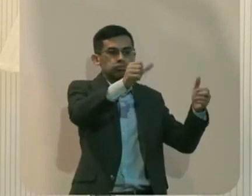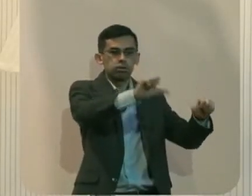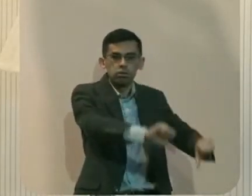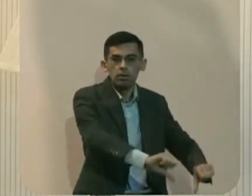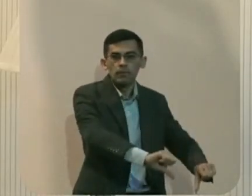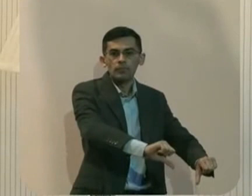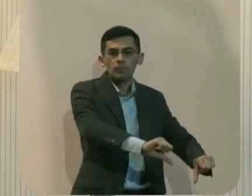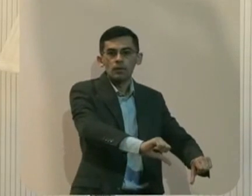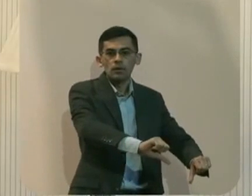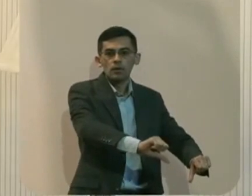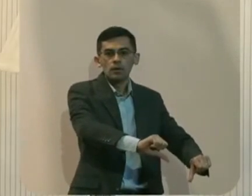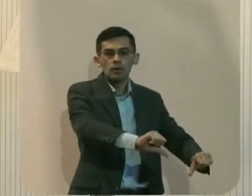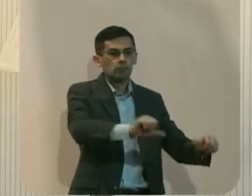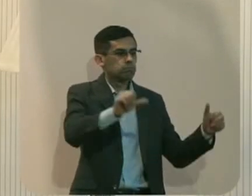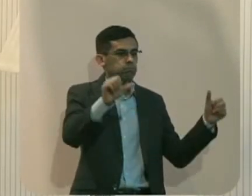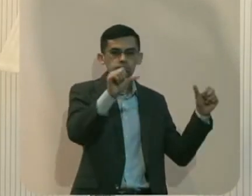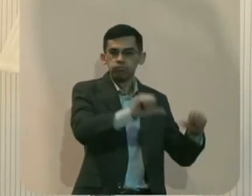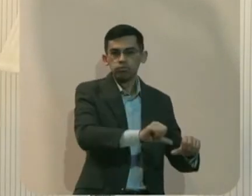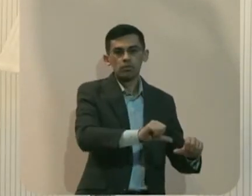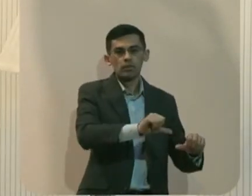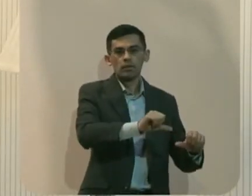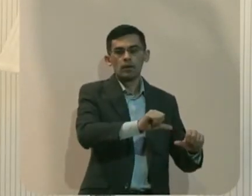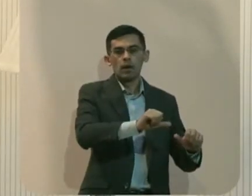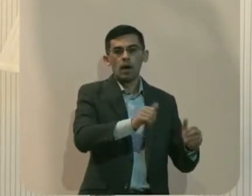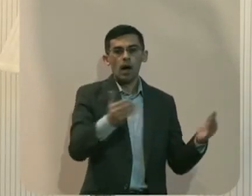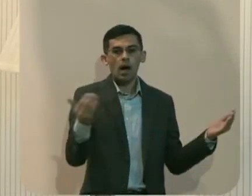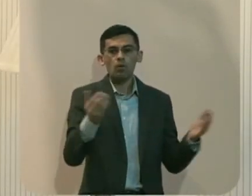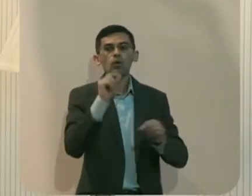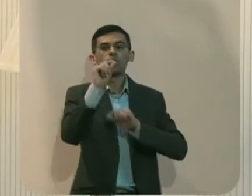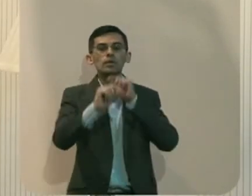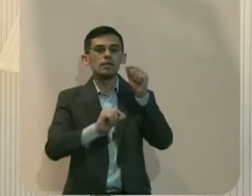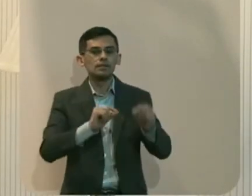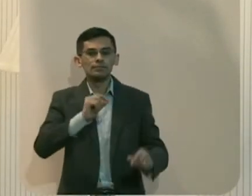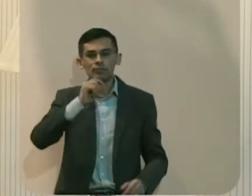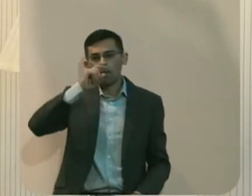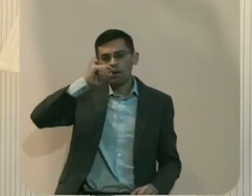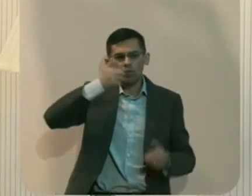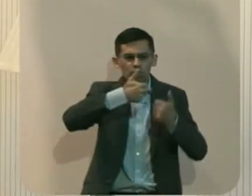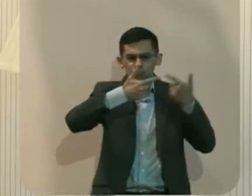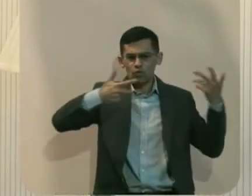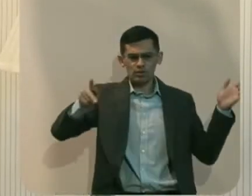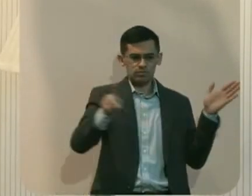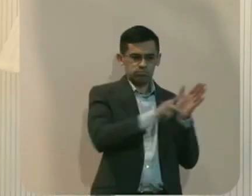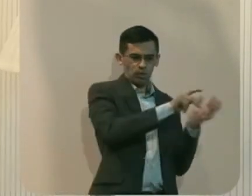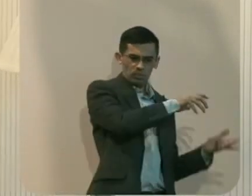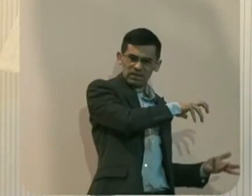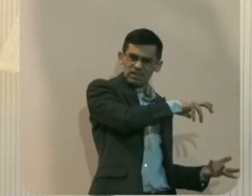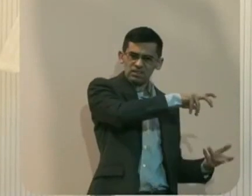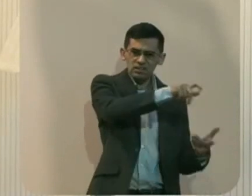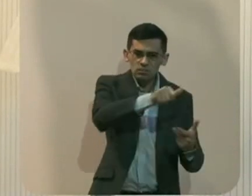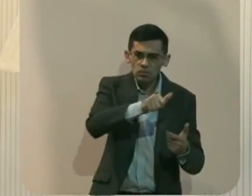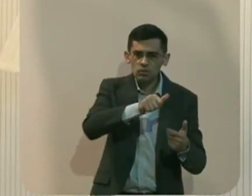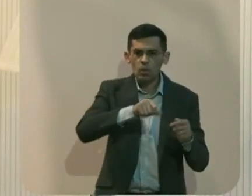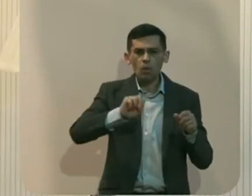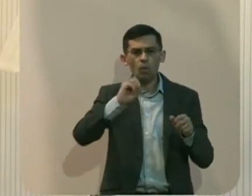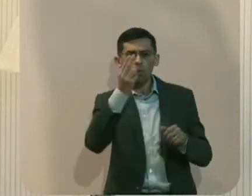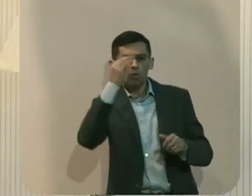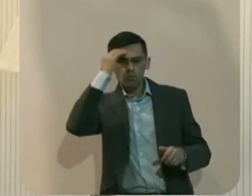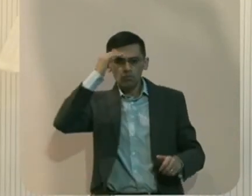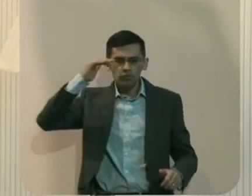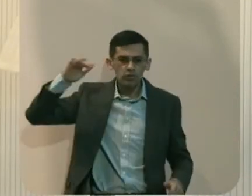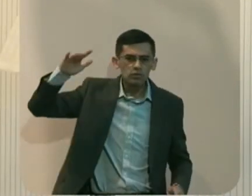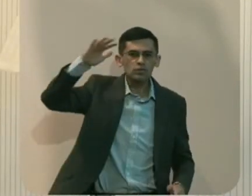Que eles não são sistemas políticos, não são ideologias, não são